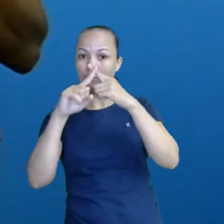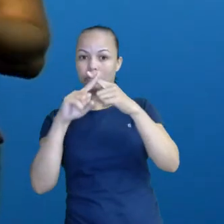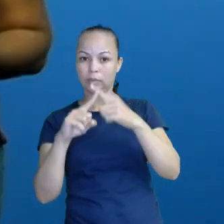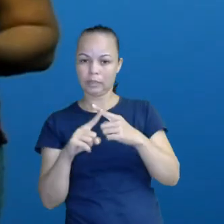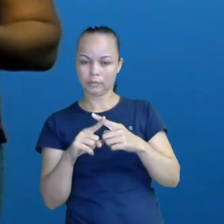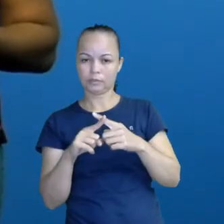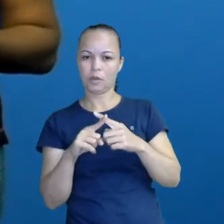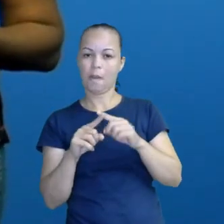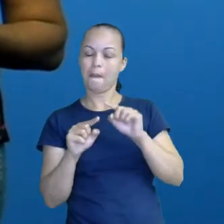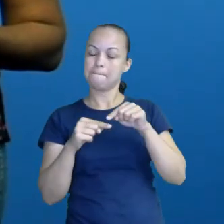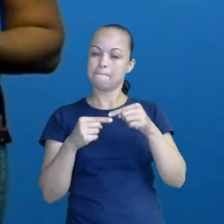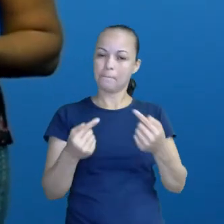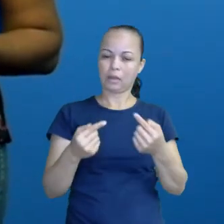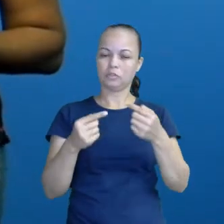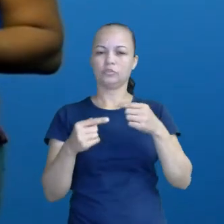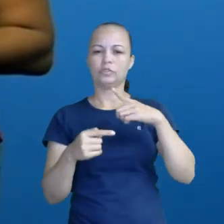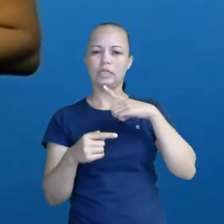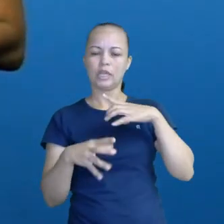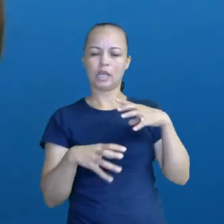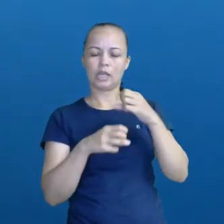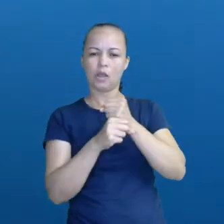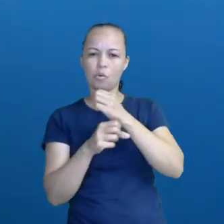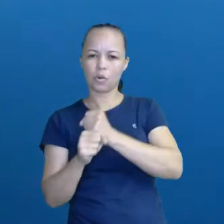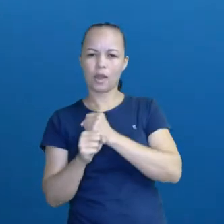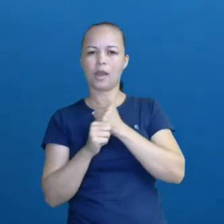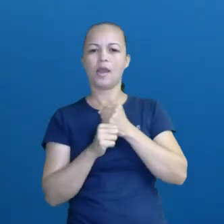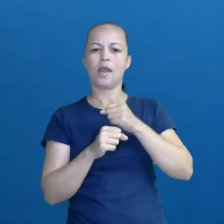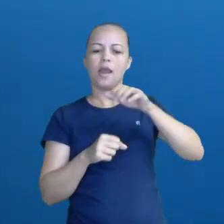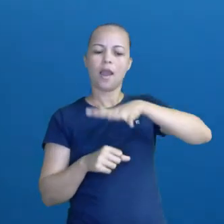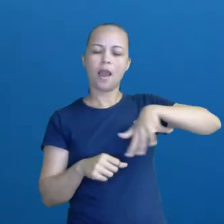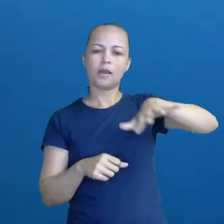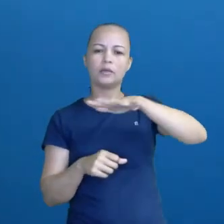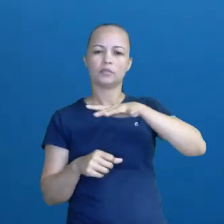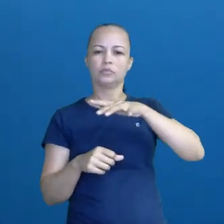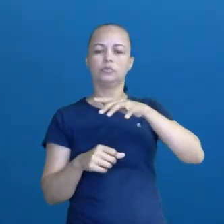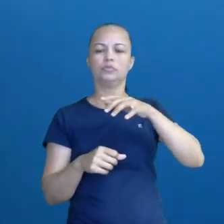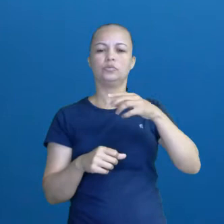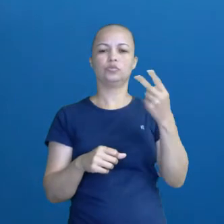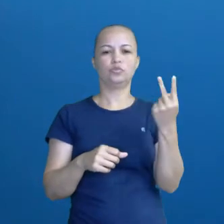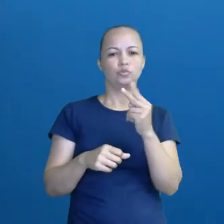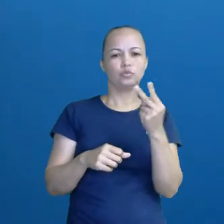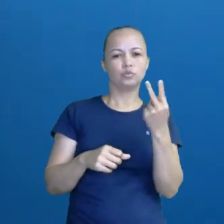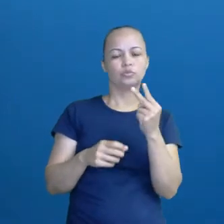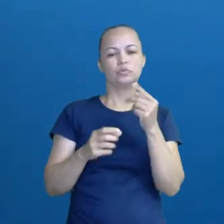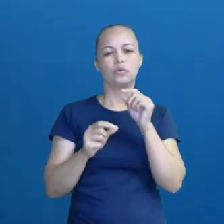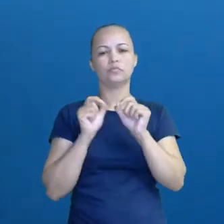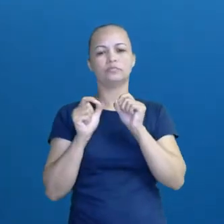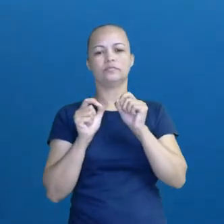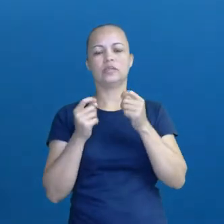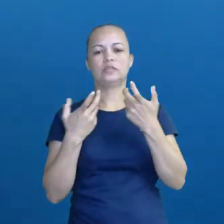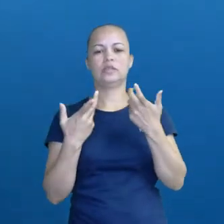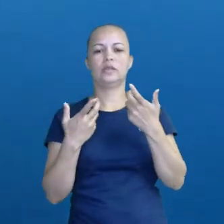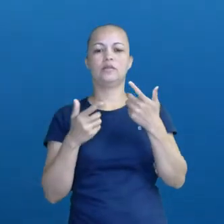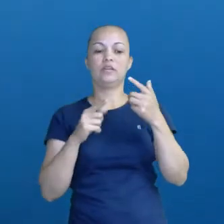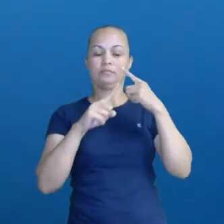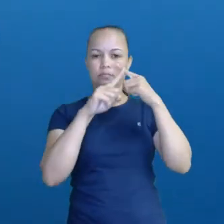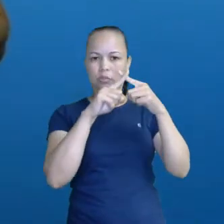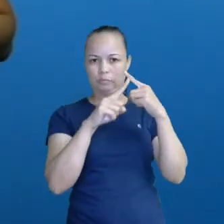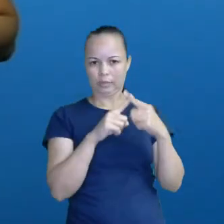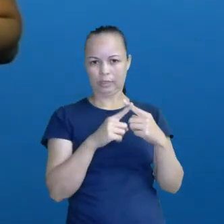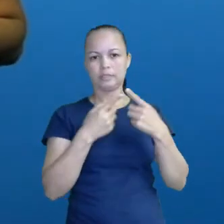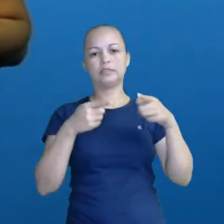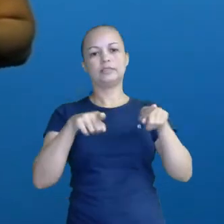mas quando a gente quer calcular a área do triângulo e do losango a gente vai ter